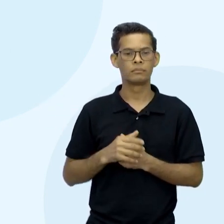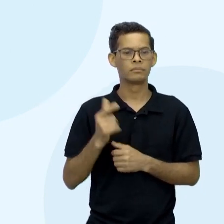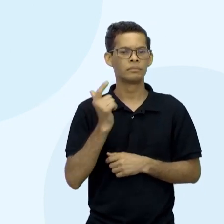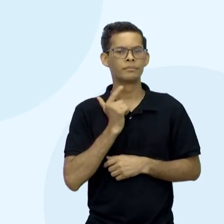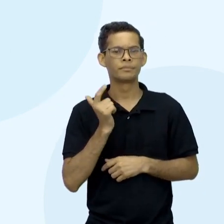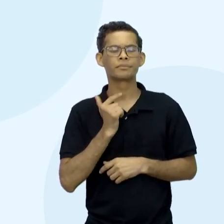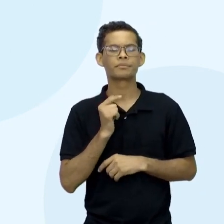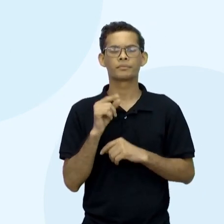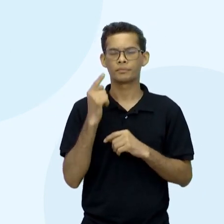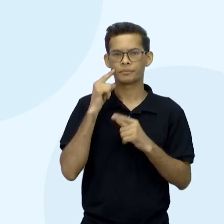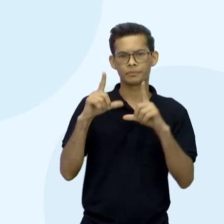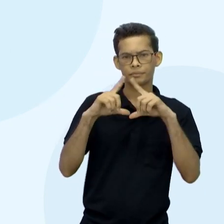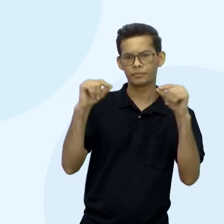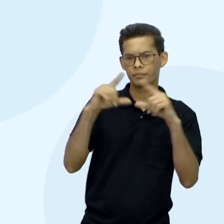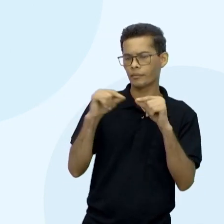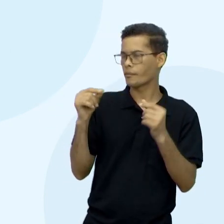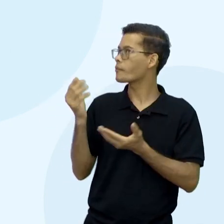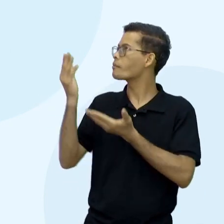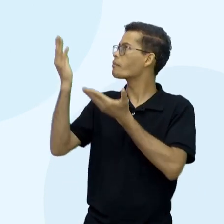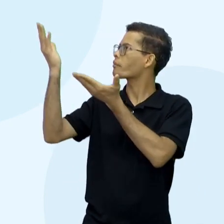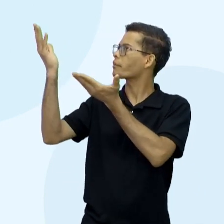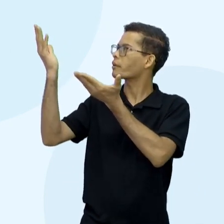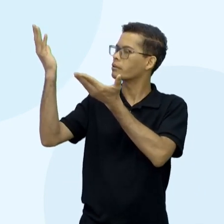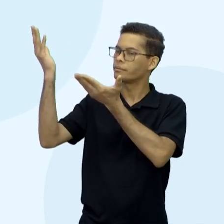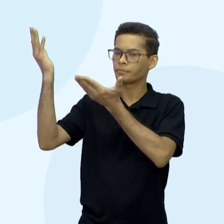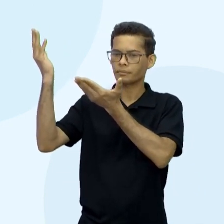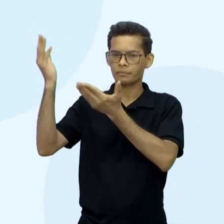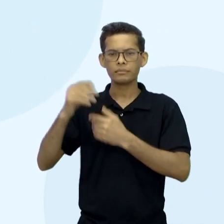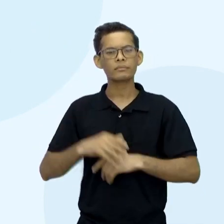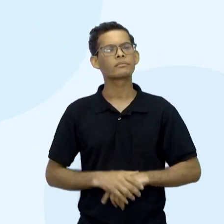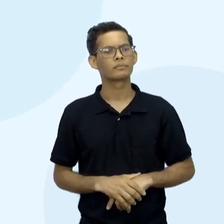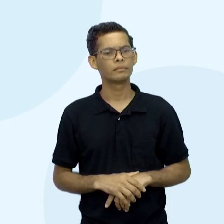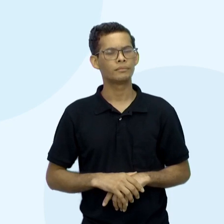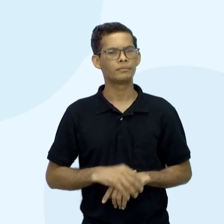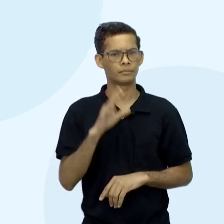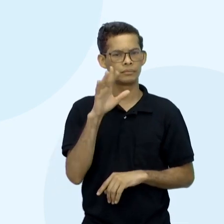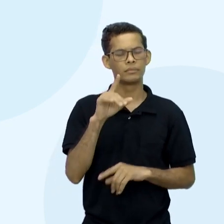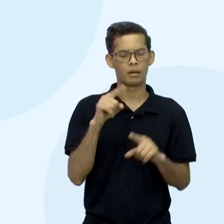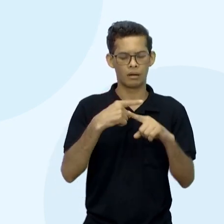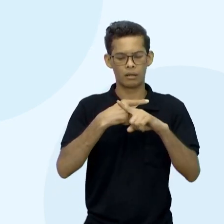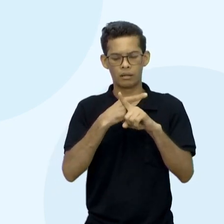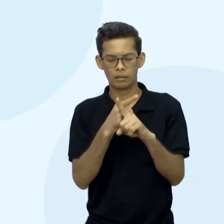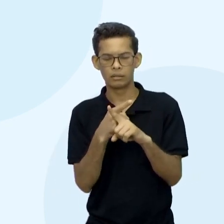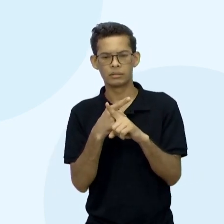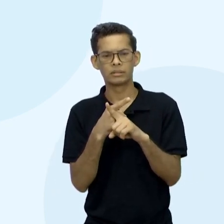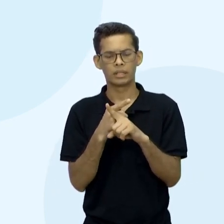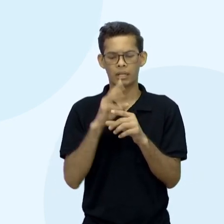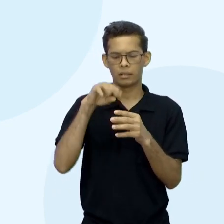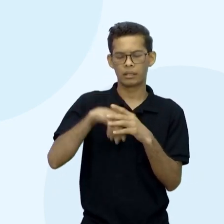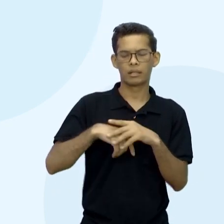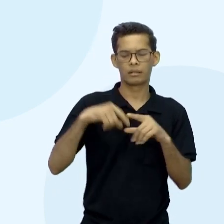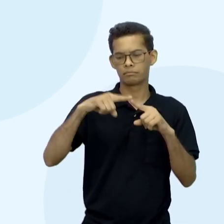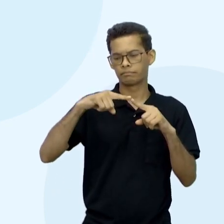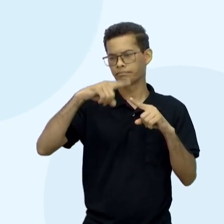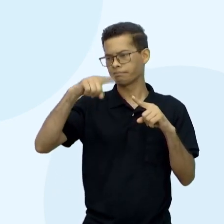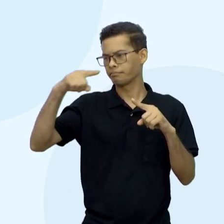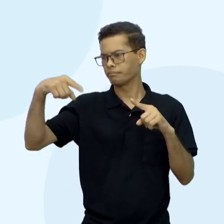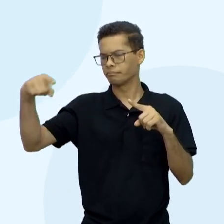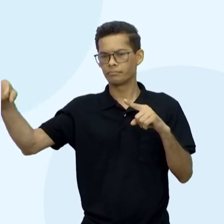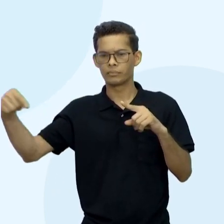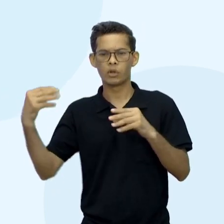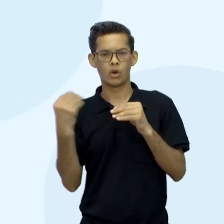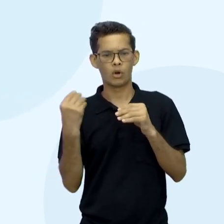comprimento de onda, a velocidade e a frequência. Antenas com frequências mais altas proporcionam melhor resolução